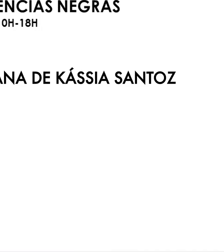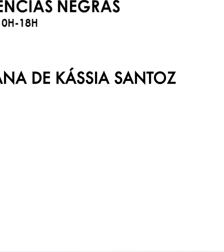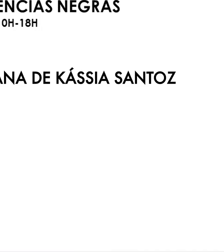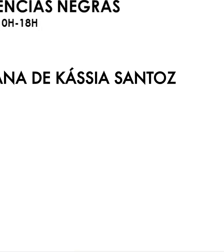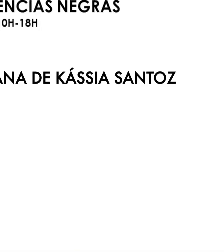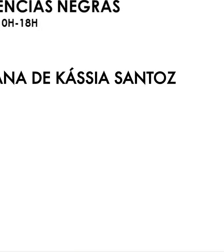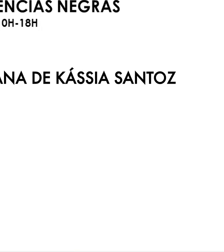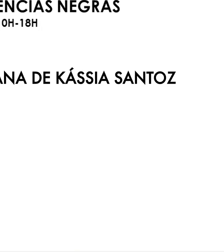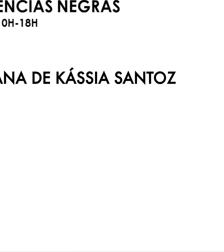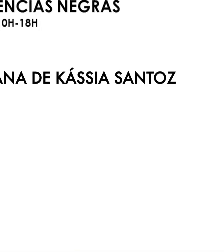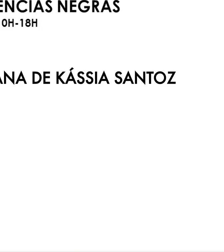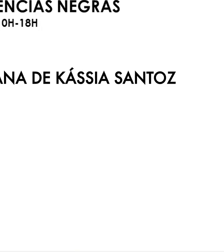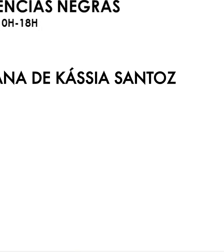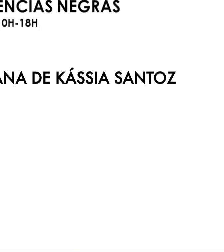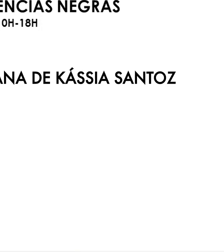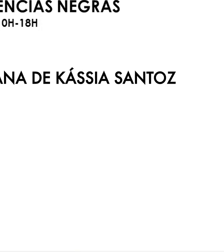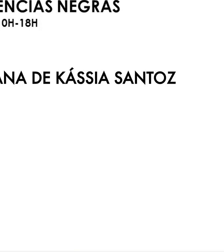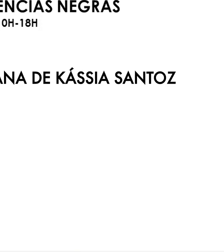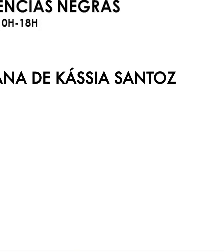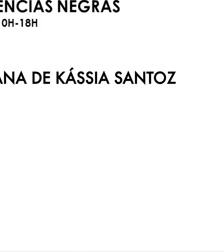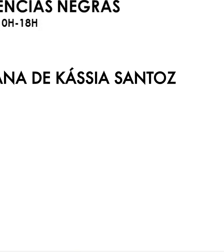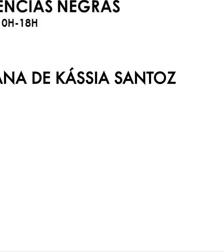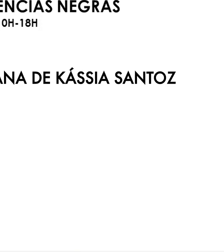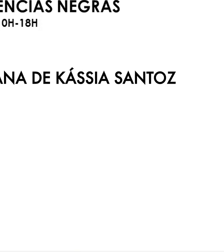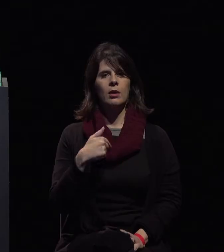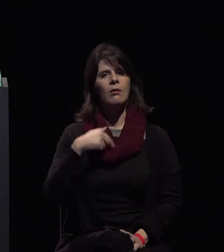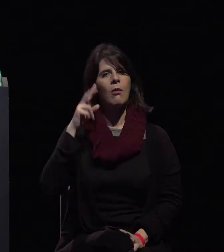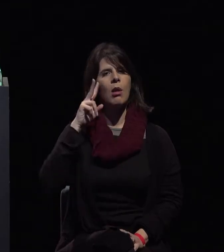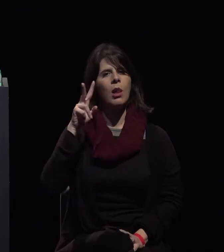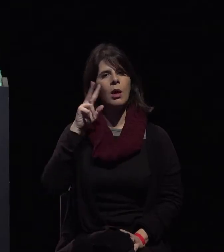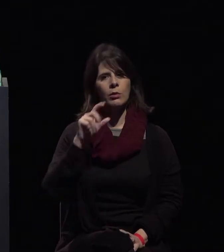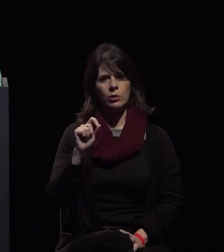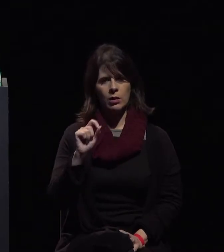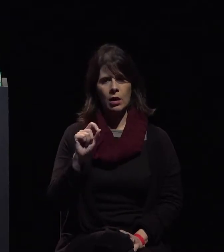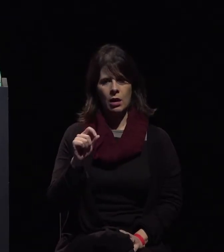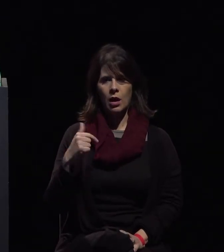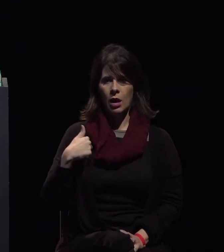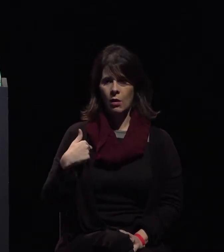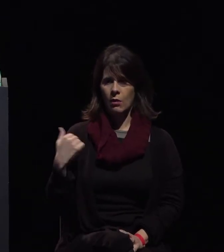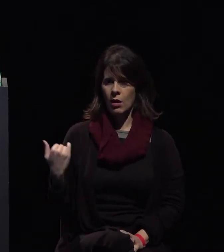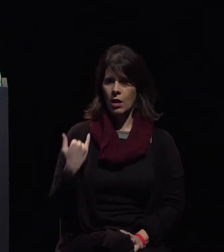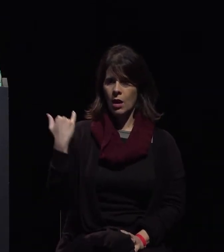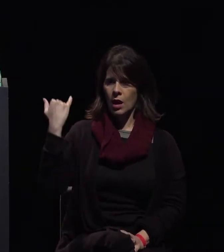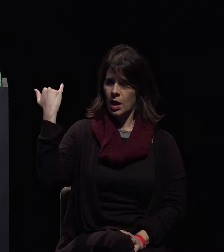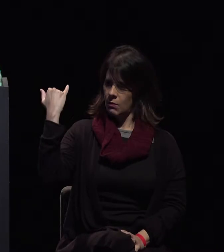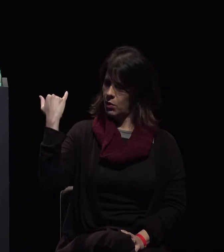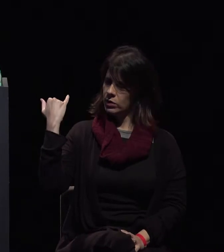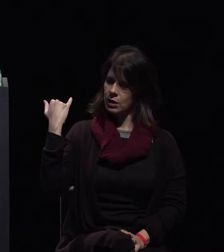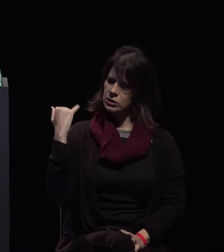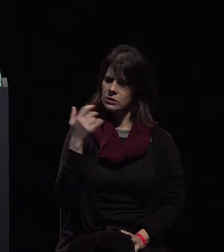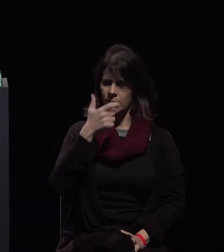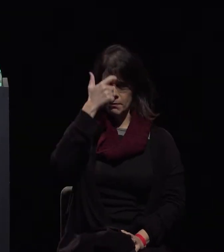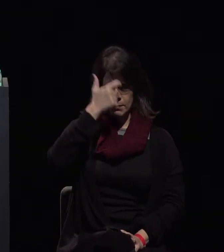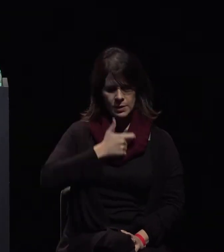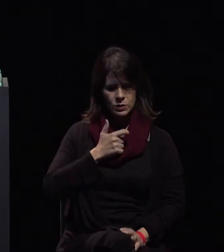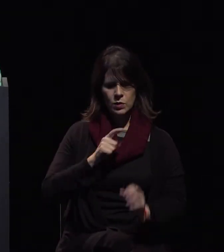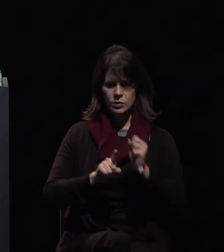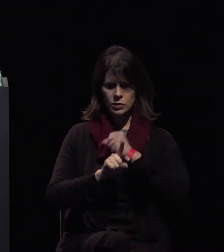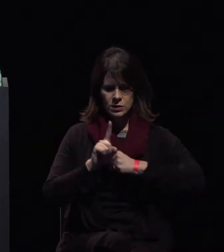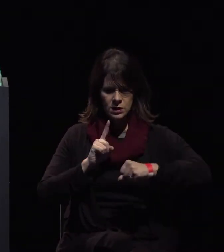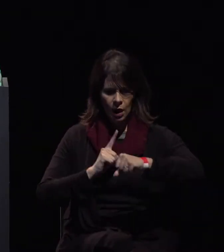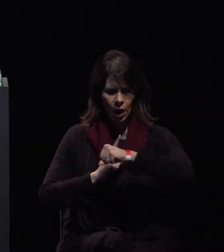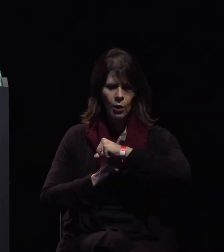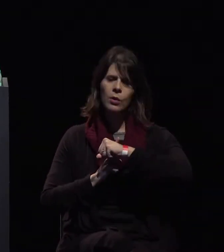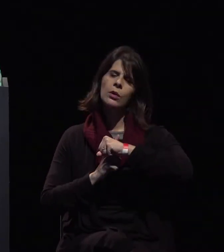Esse púlpito ele me faz também relembrar a importância do meu papel como indivíduo social, como educadora, que